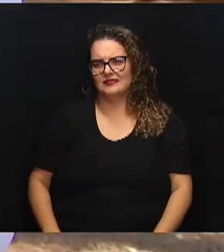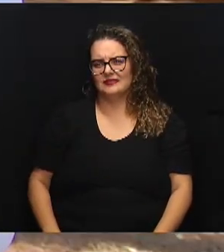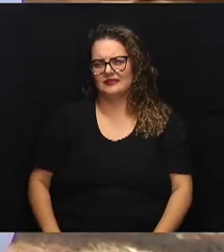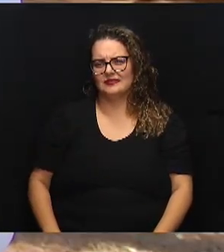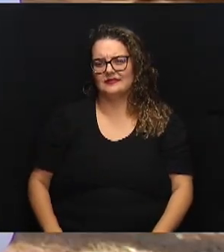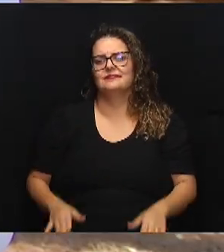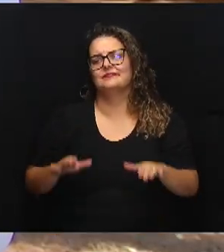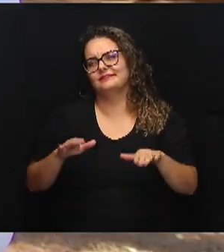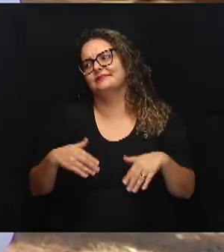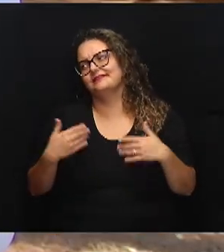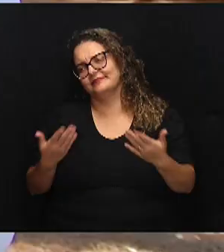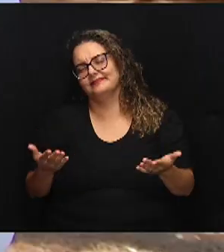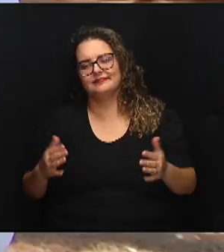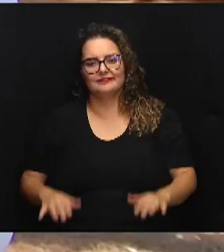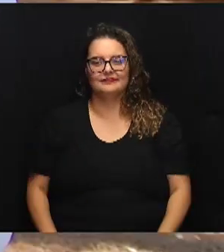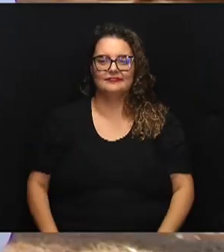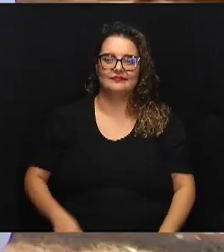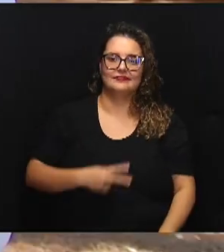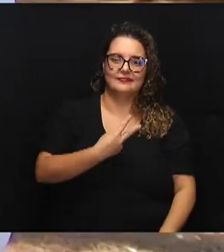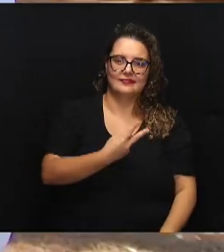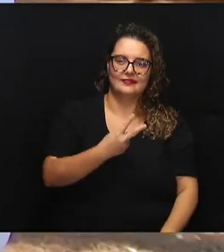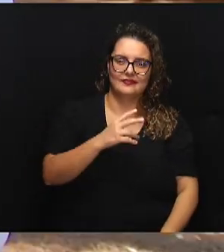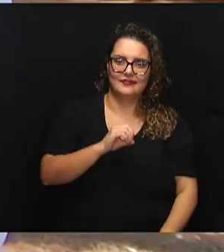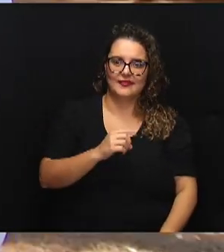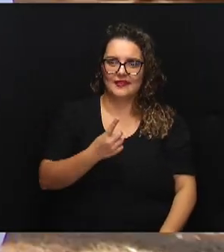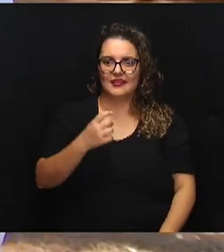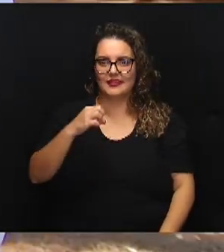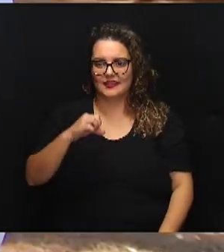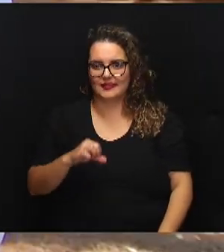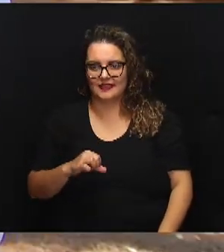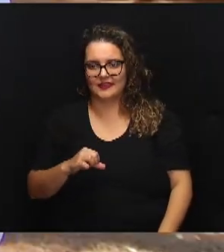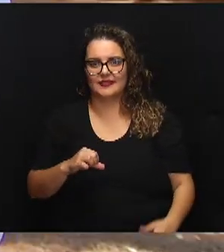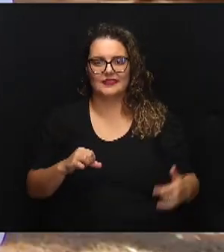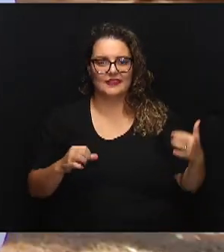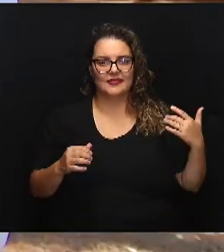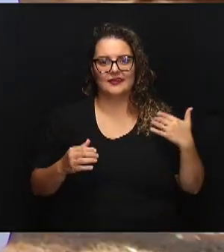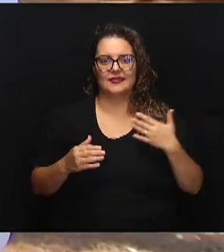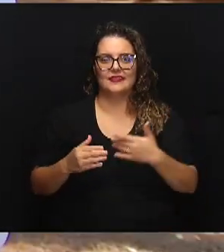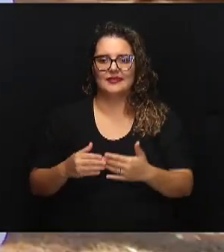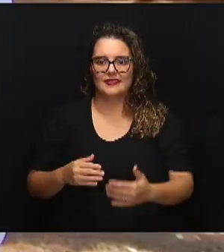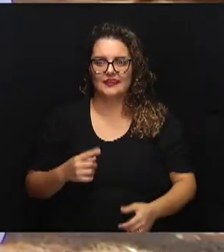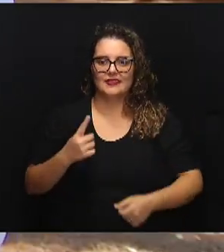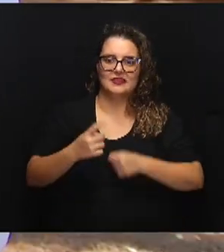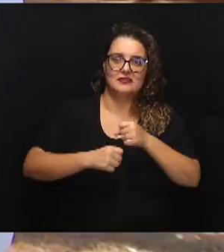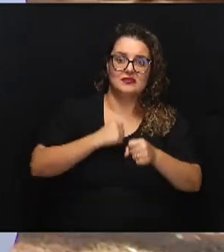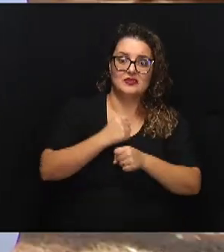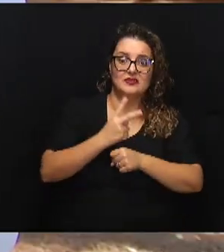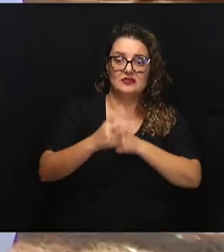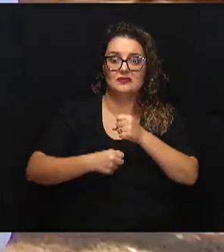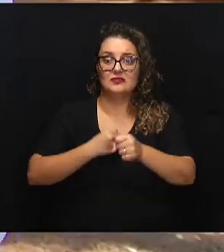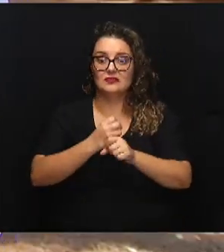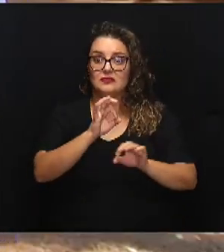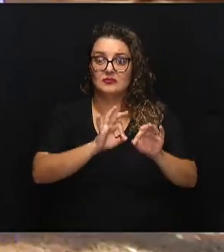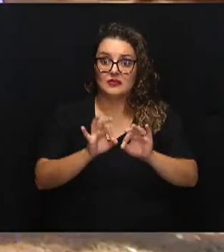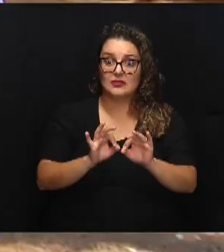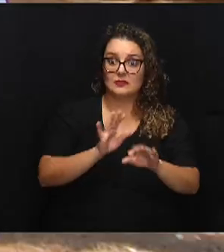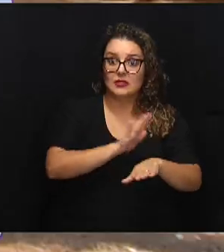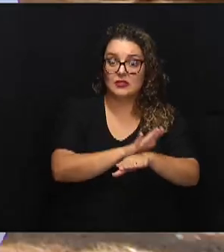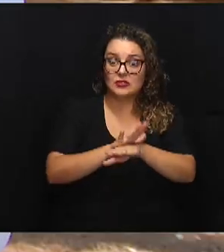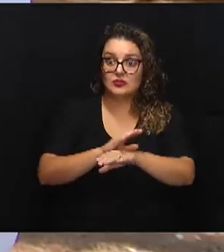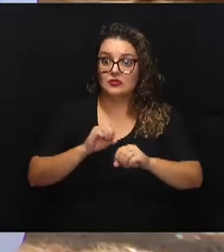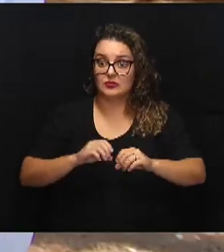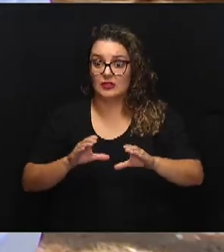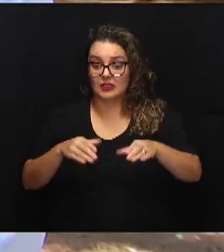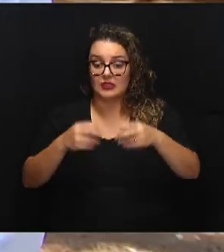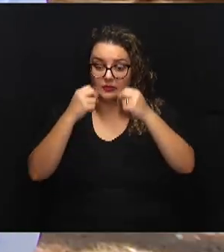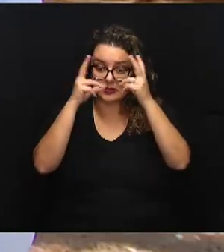vou ficar. Isso foi em 2019. Desde lá, eu falei, não, eu vou 1 ano, 2 anos, organizo tudo, organizo a equipe de